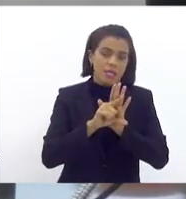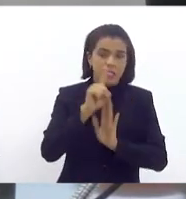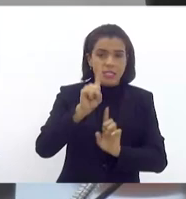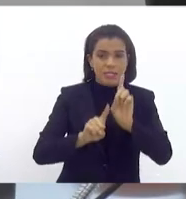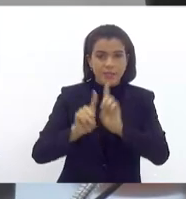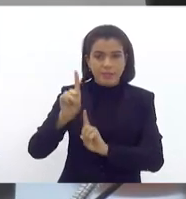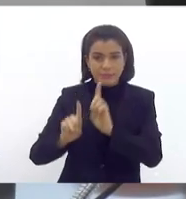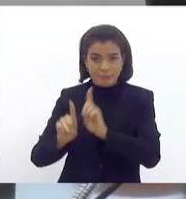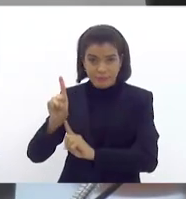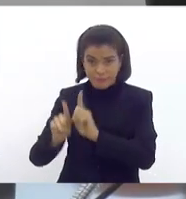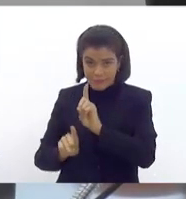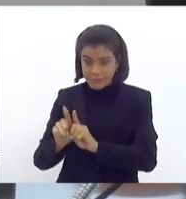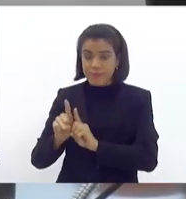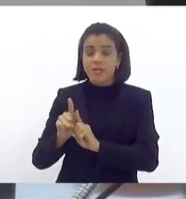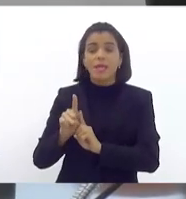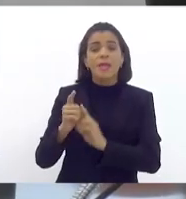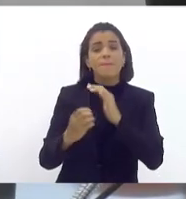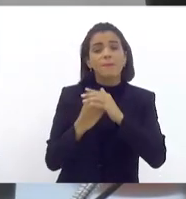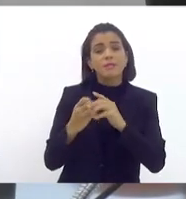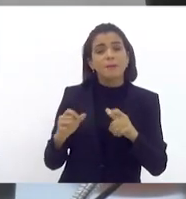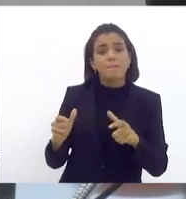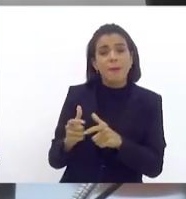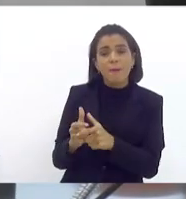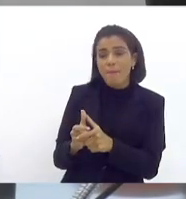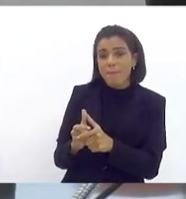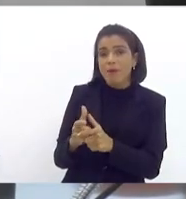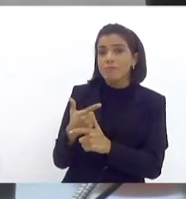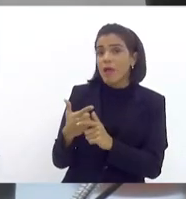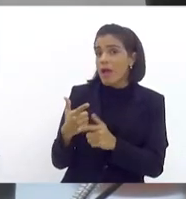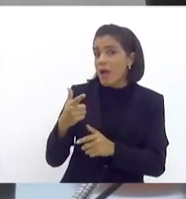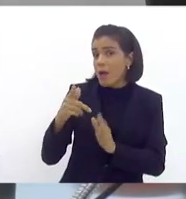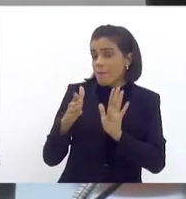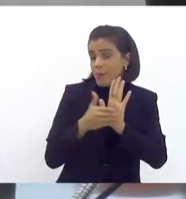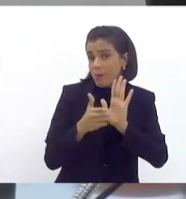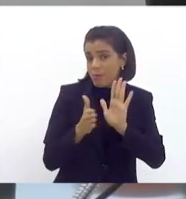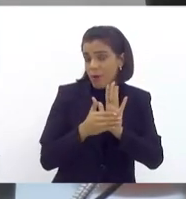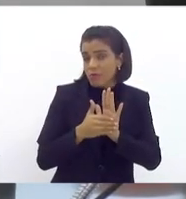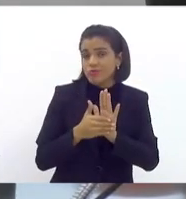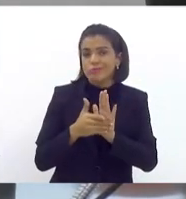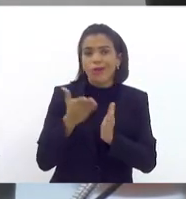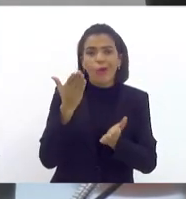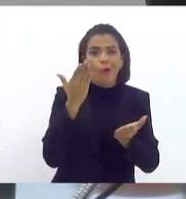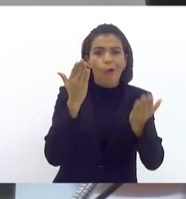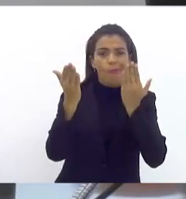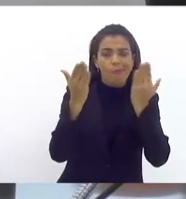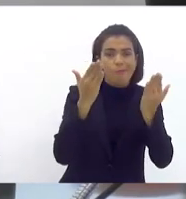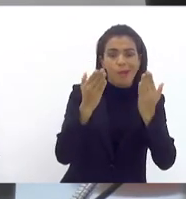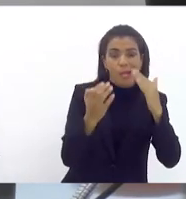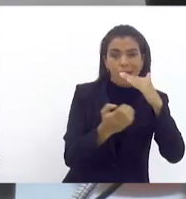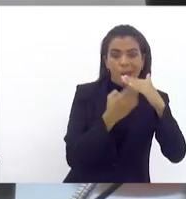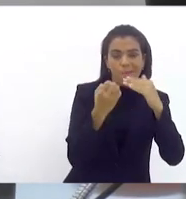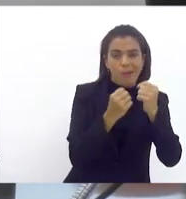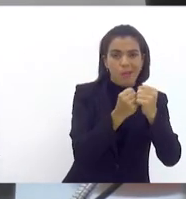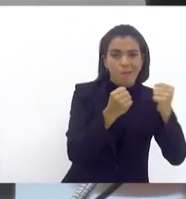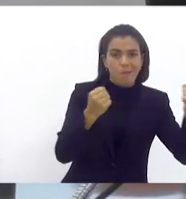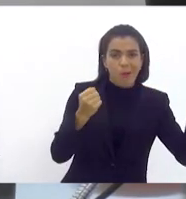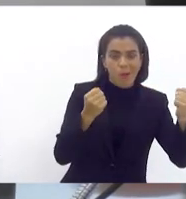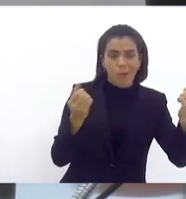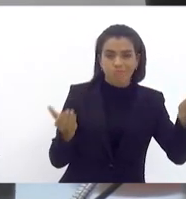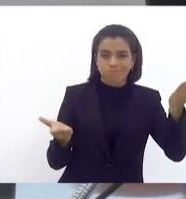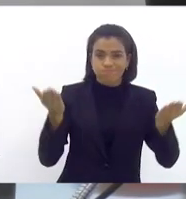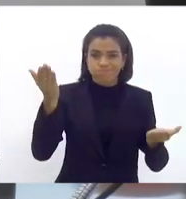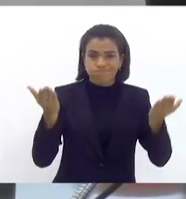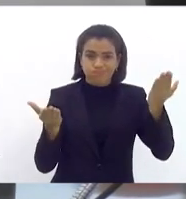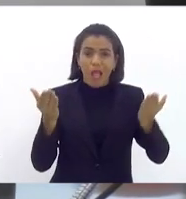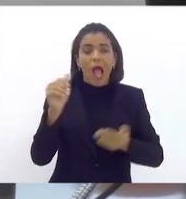têm preferência nas propostas apresentadas em relação a grandes empresas. Então, eu coloco no projeto de lei que a associação